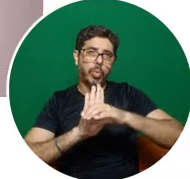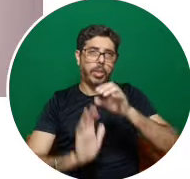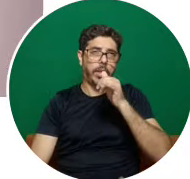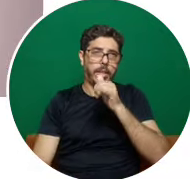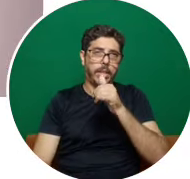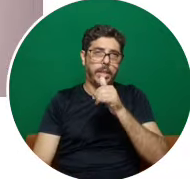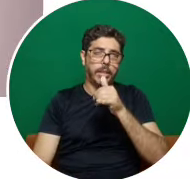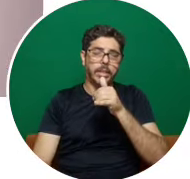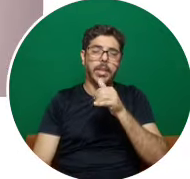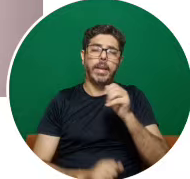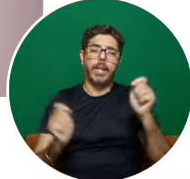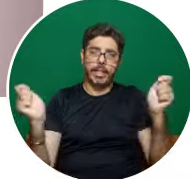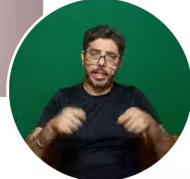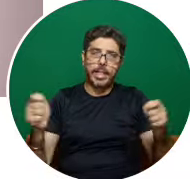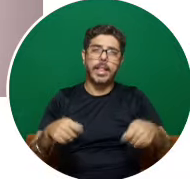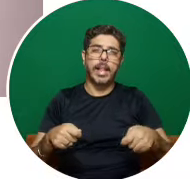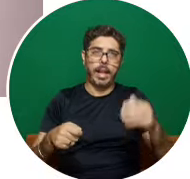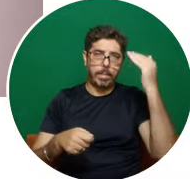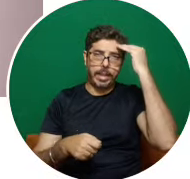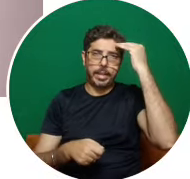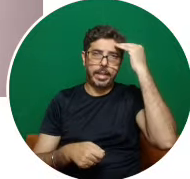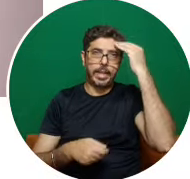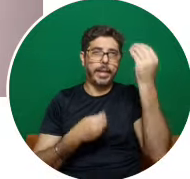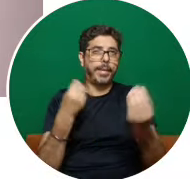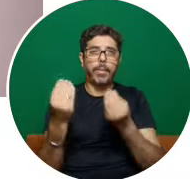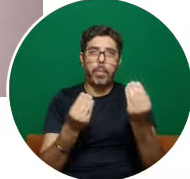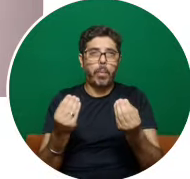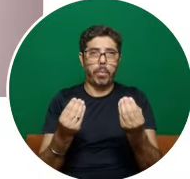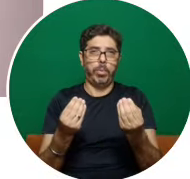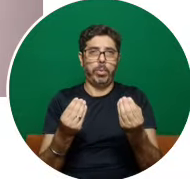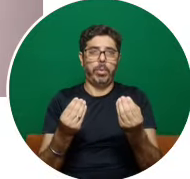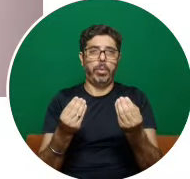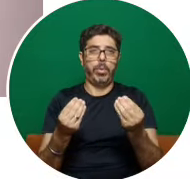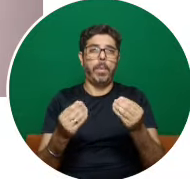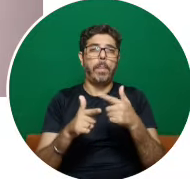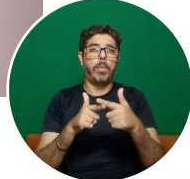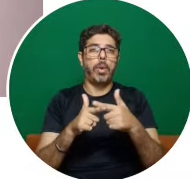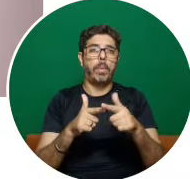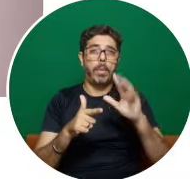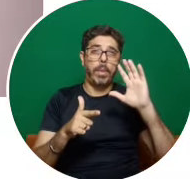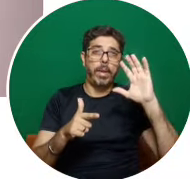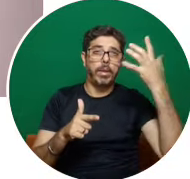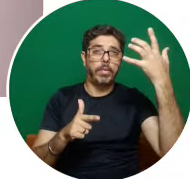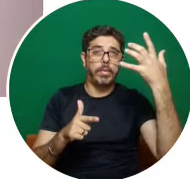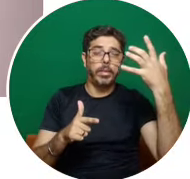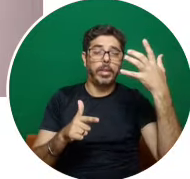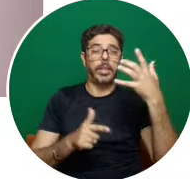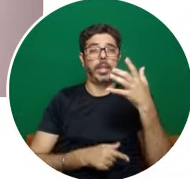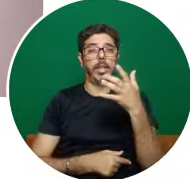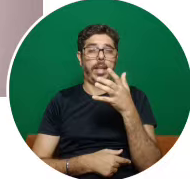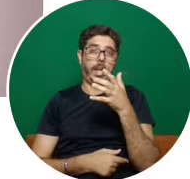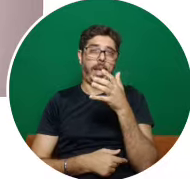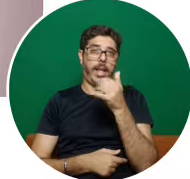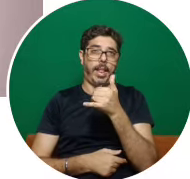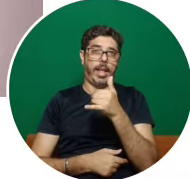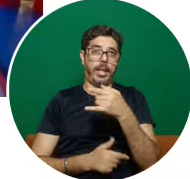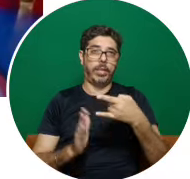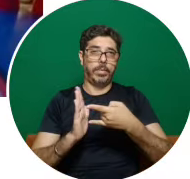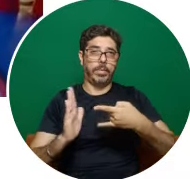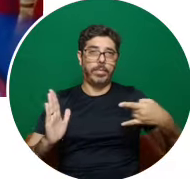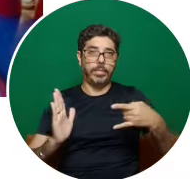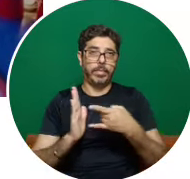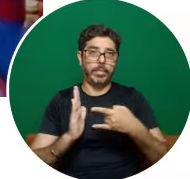em mecânica, o uso do conceito de energia torna muito mais fácil resolver uma variedade de problemas no